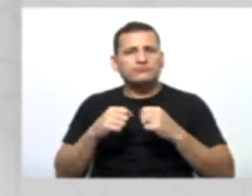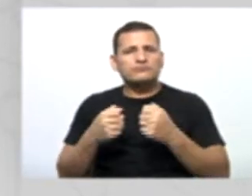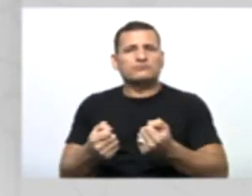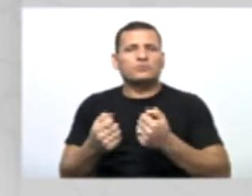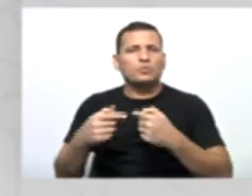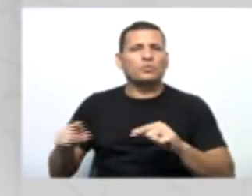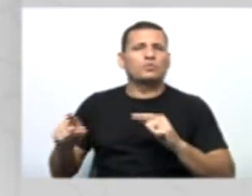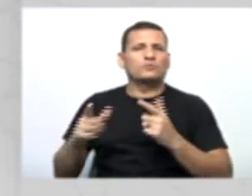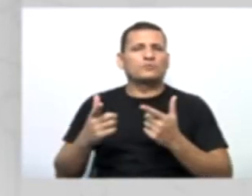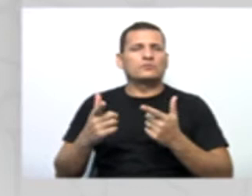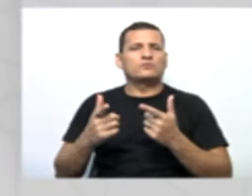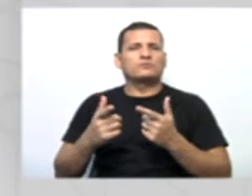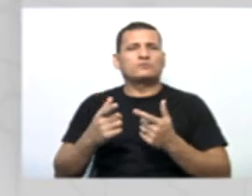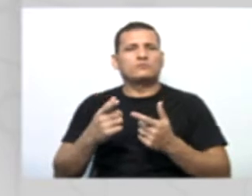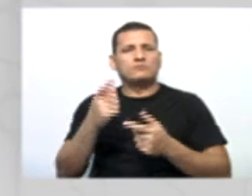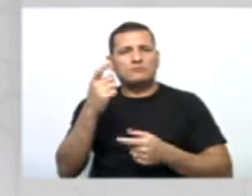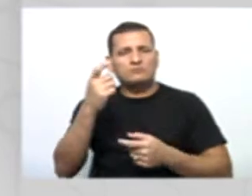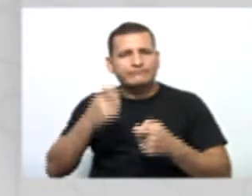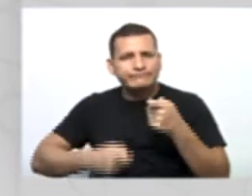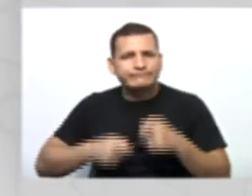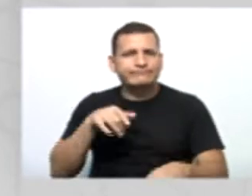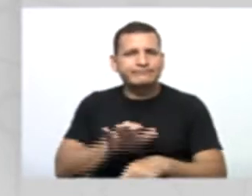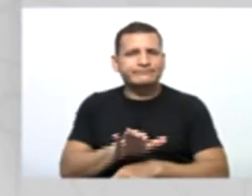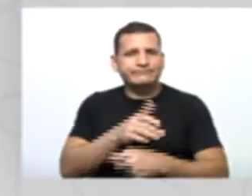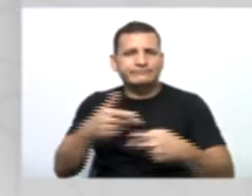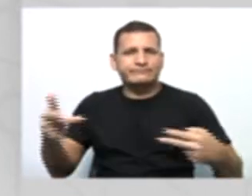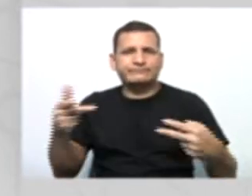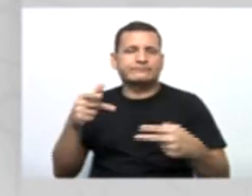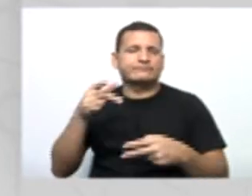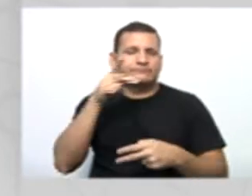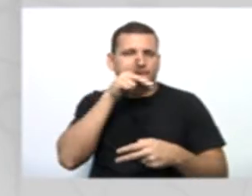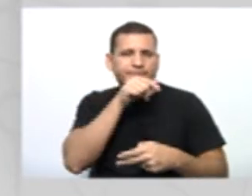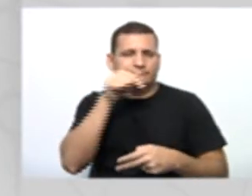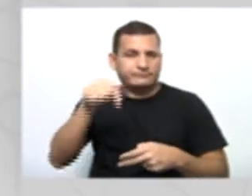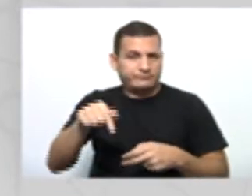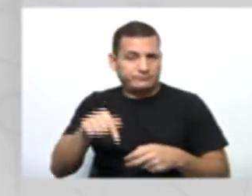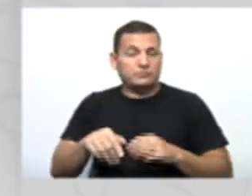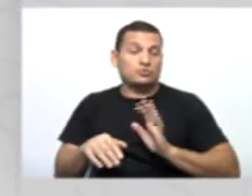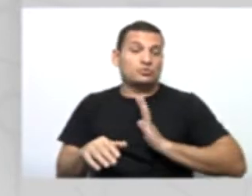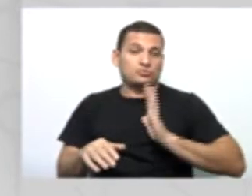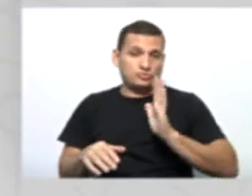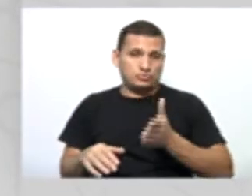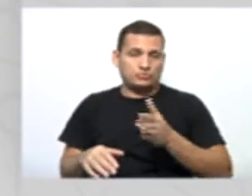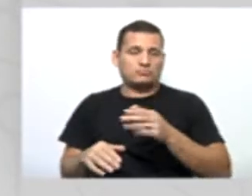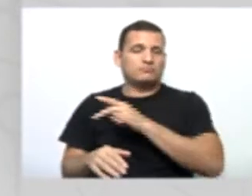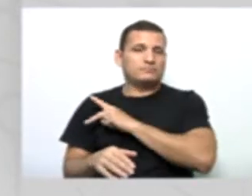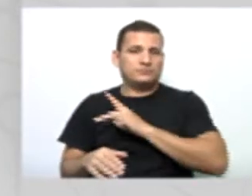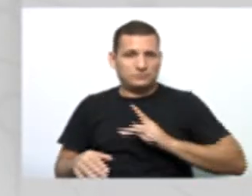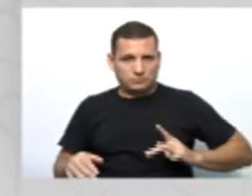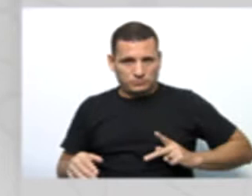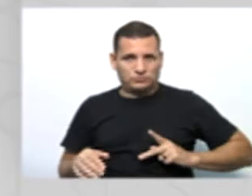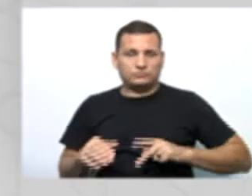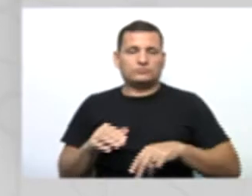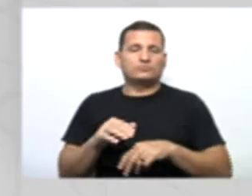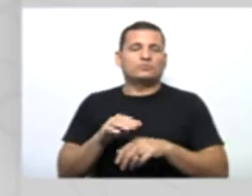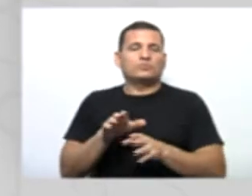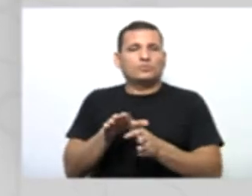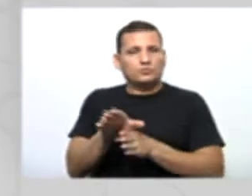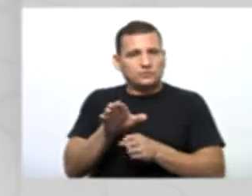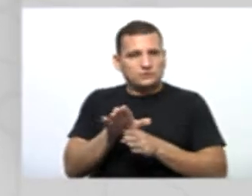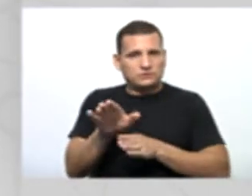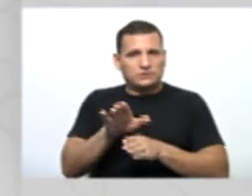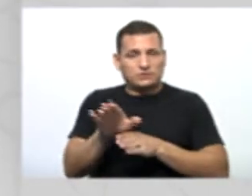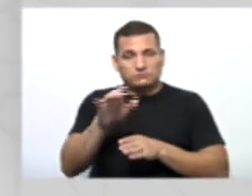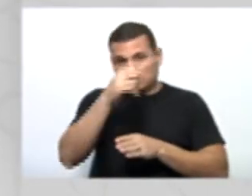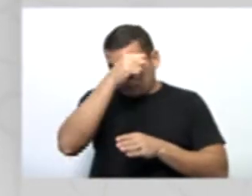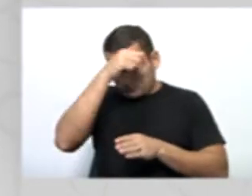e Adolescentes no município de Porto Velho. Fui presidente do Conselho Municipal dos Direitos da Criança e do Adolescente entre o ano de